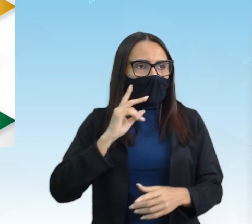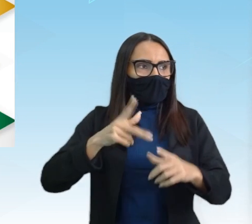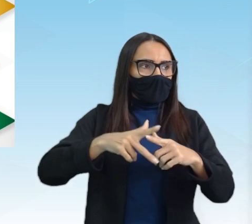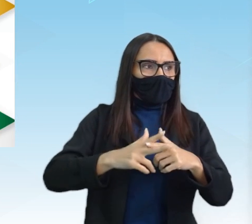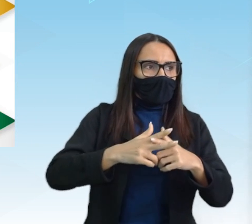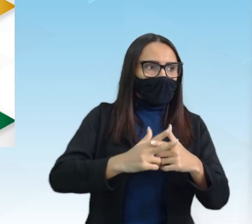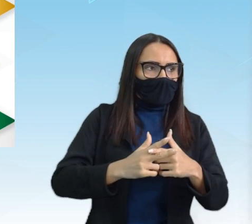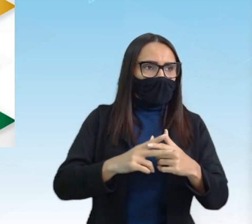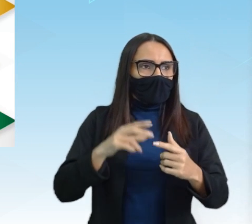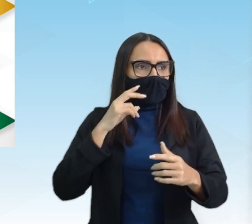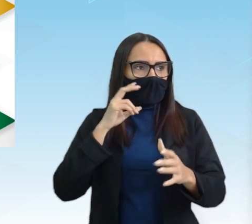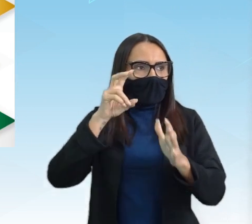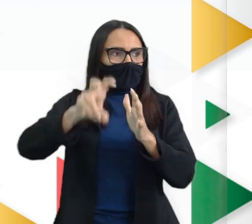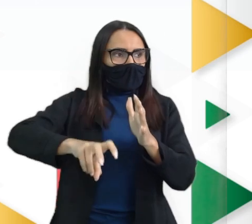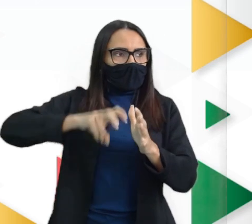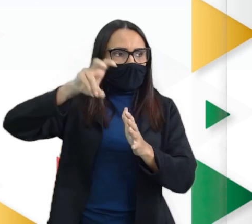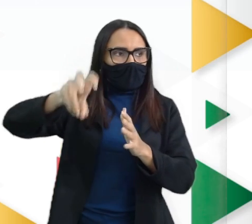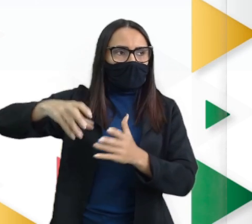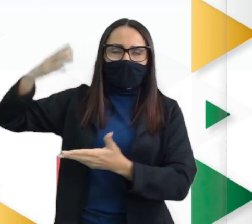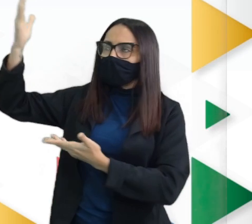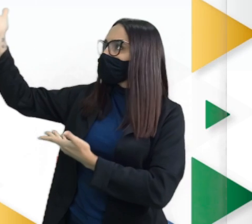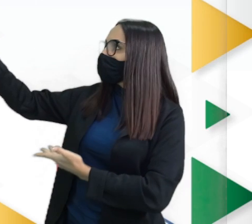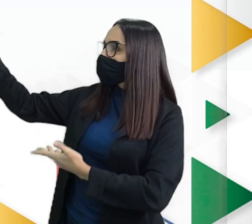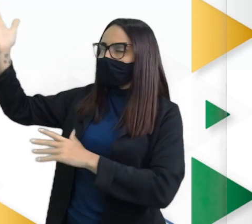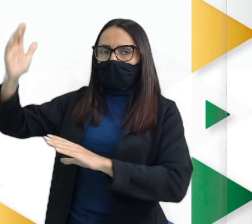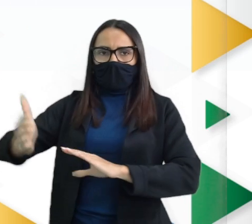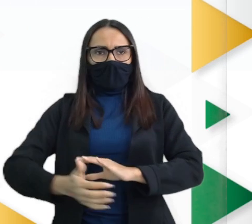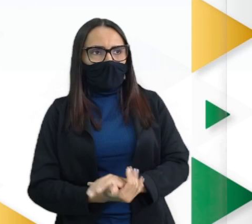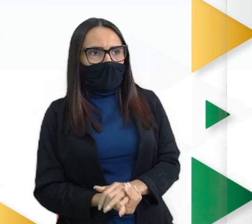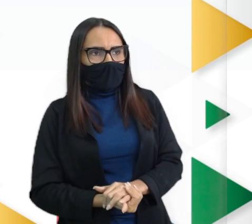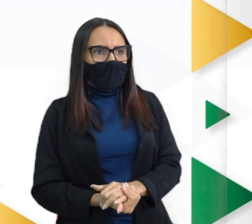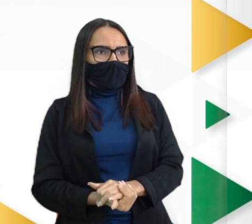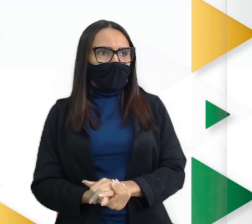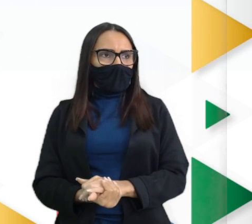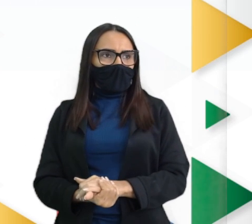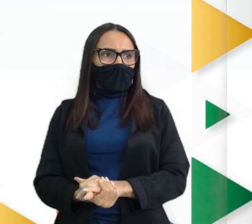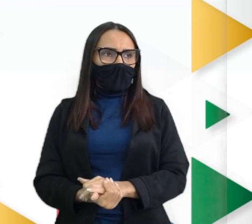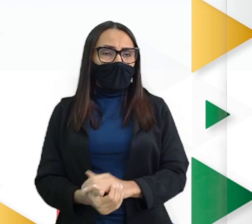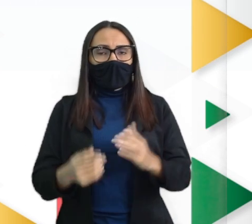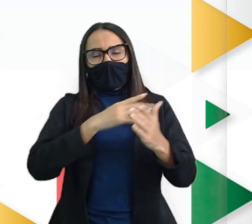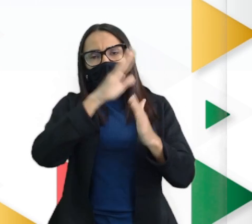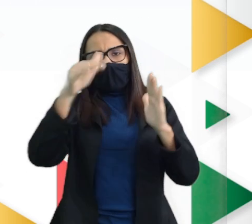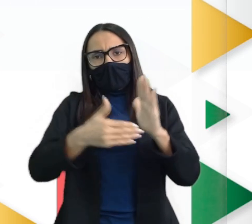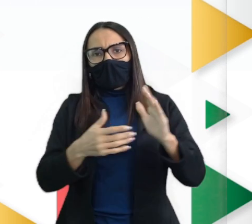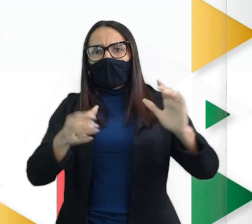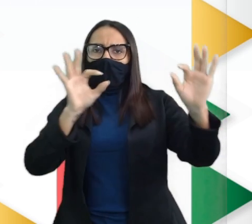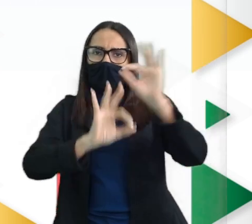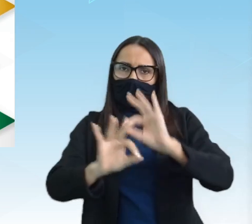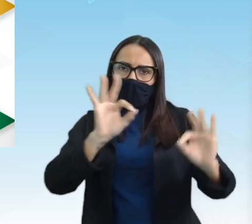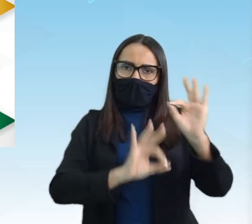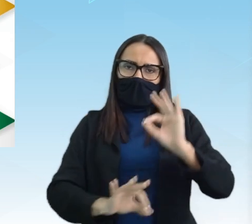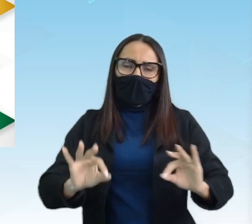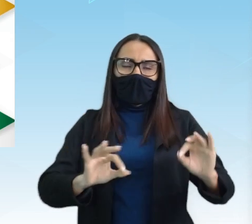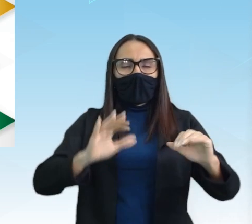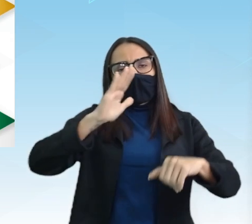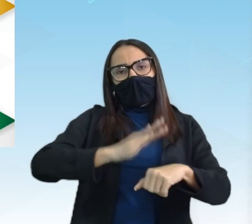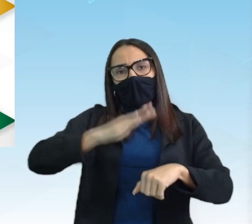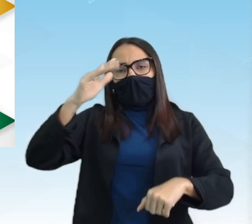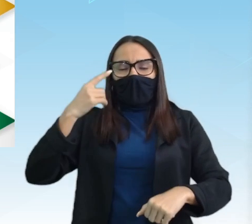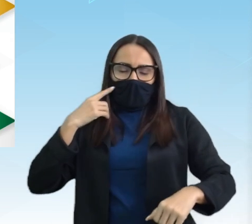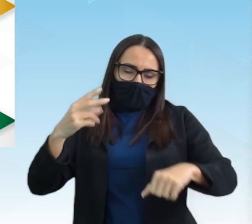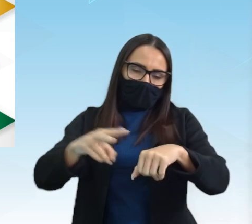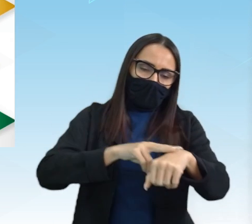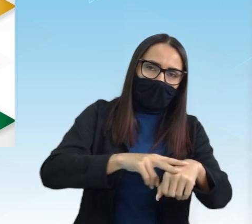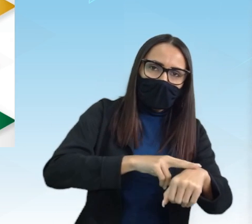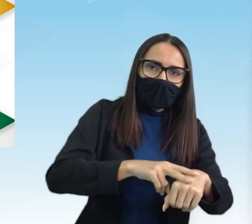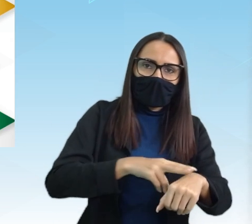mecanização. Preste atenção, meus amores, nos slides. É com isso tudo organizadinho, bem maiores, tudo